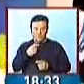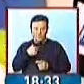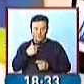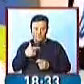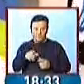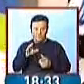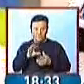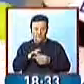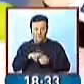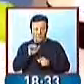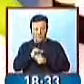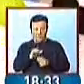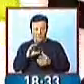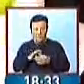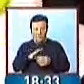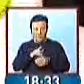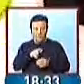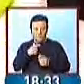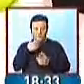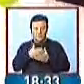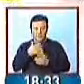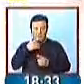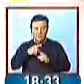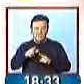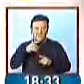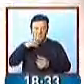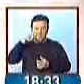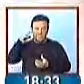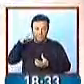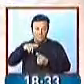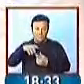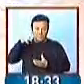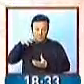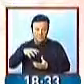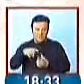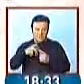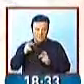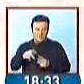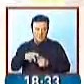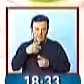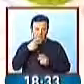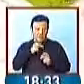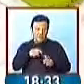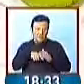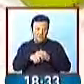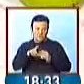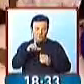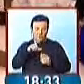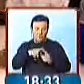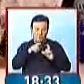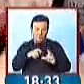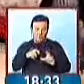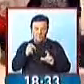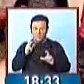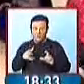o copo no balão por causa da pressão atmosférica, da diferença de pressão atmosférica que há no interior do ar, que está no interior do copo, e a pressão atmosférica